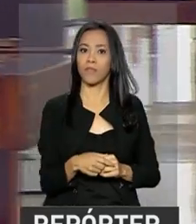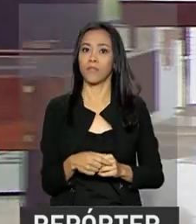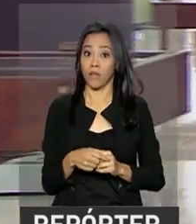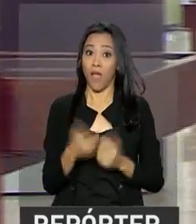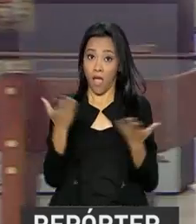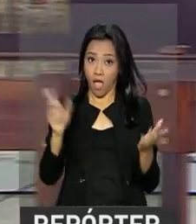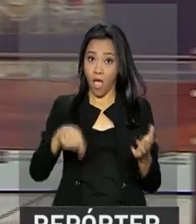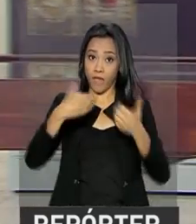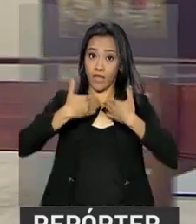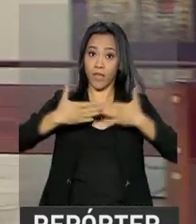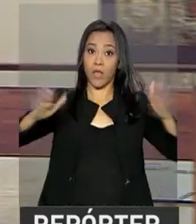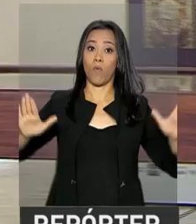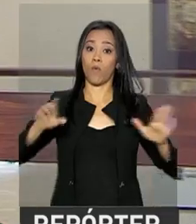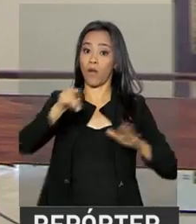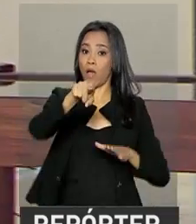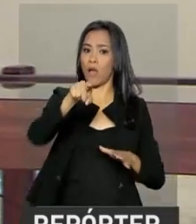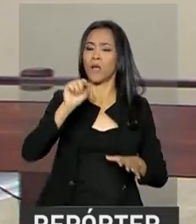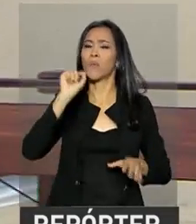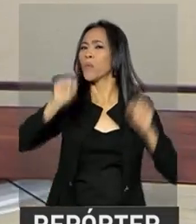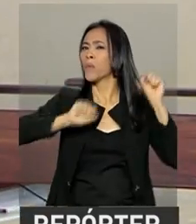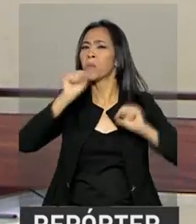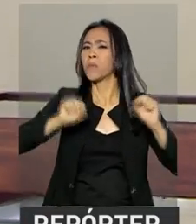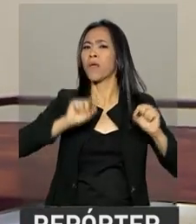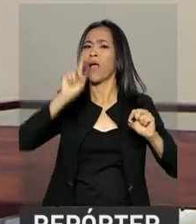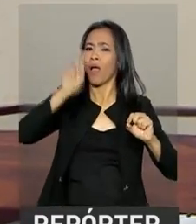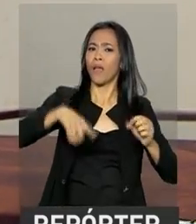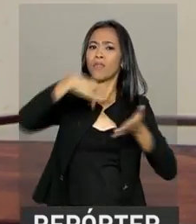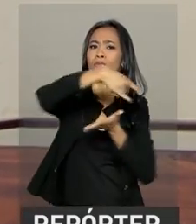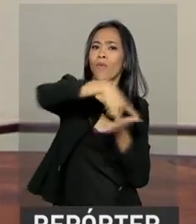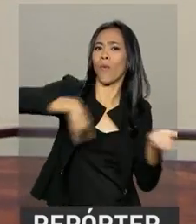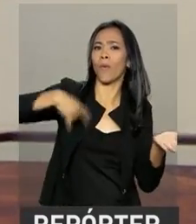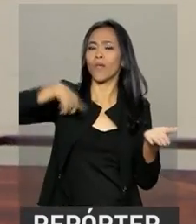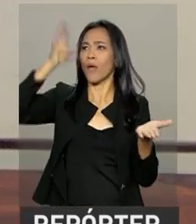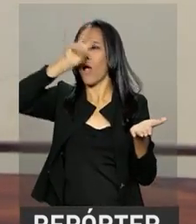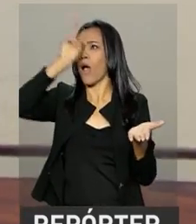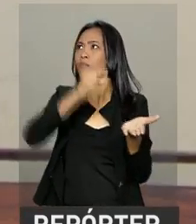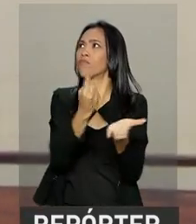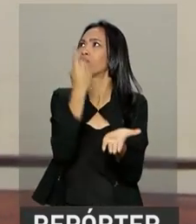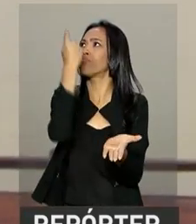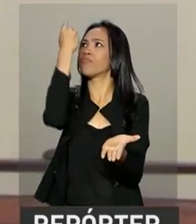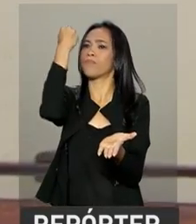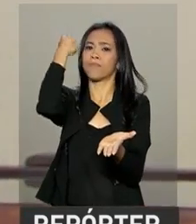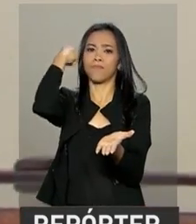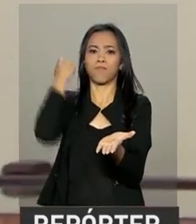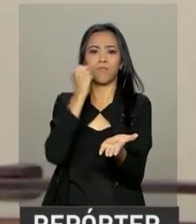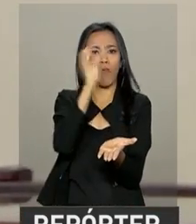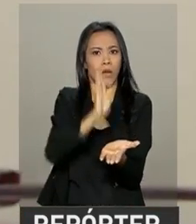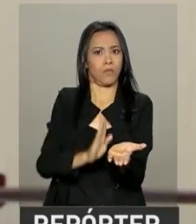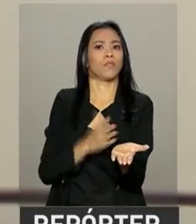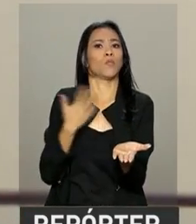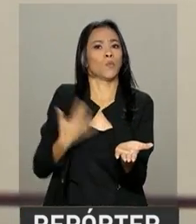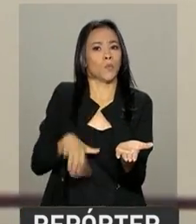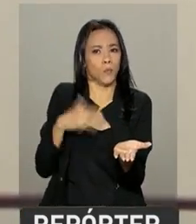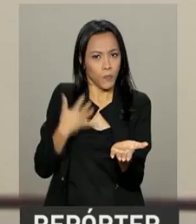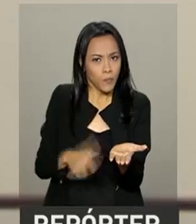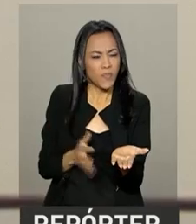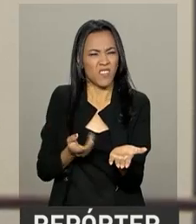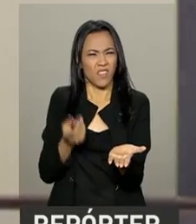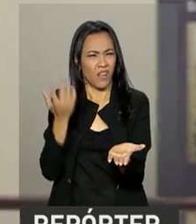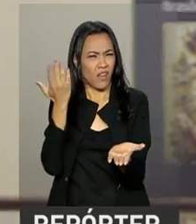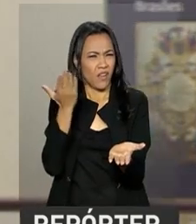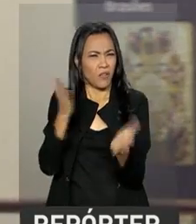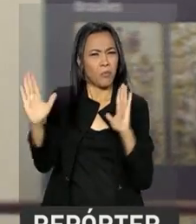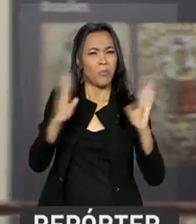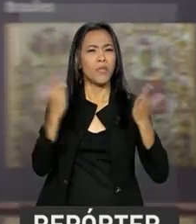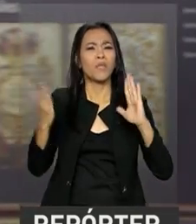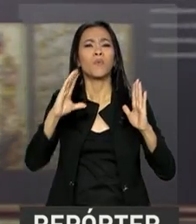falo agora uma exposição que traz documentos históricos do Brasil eh documentos que remontam aí desde o período